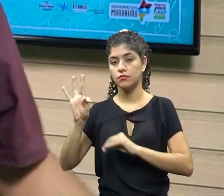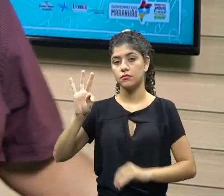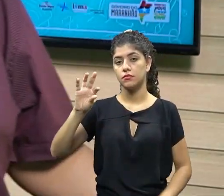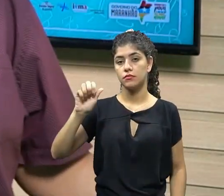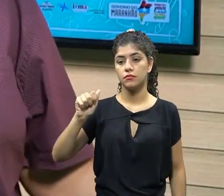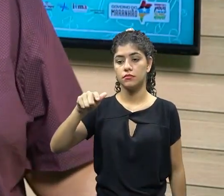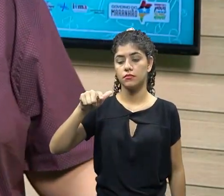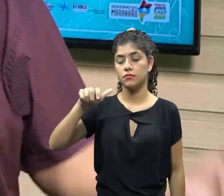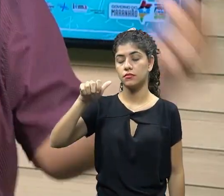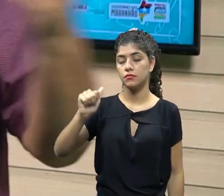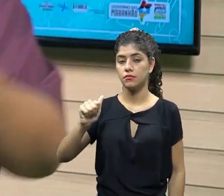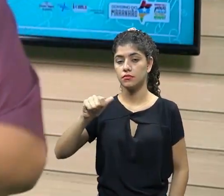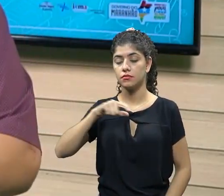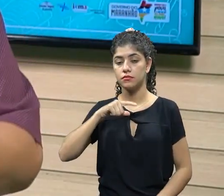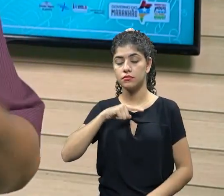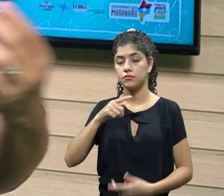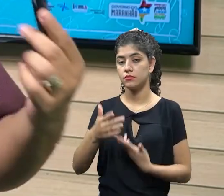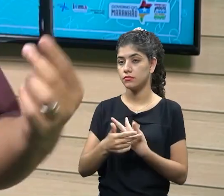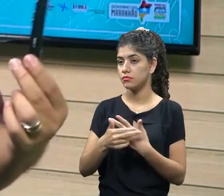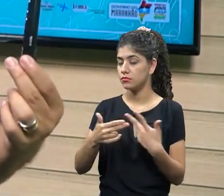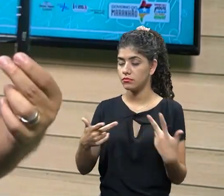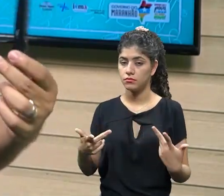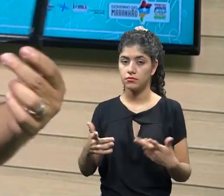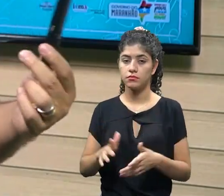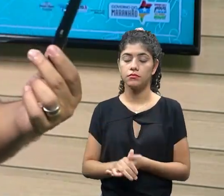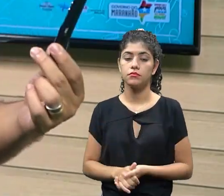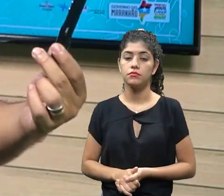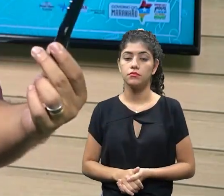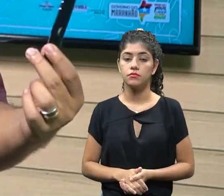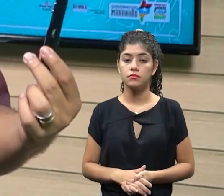é importado, se é exportado. Então,